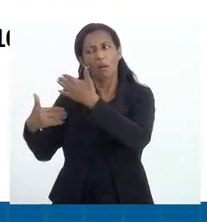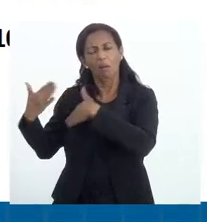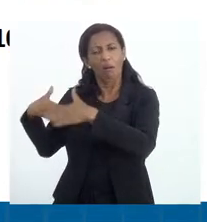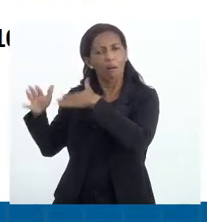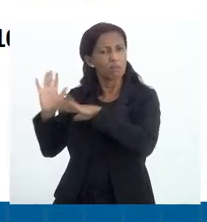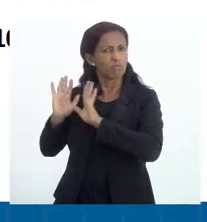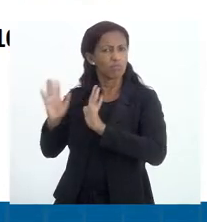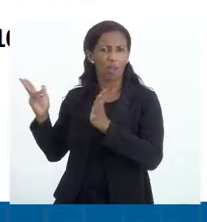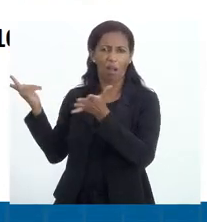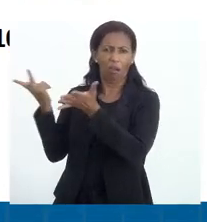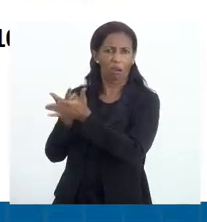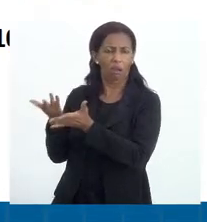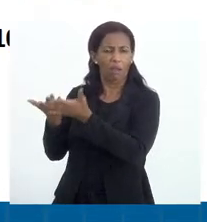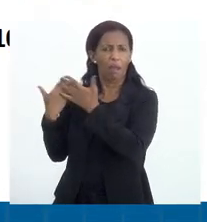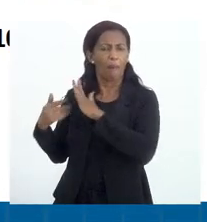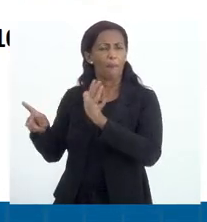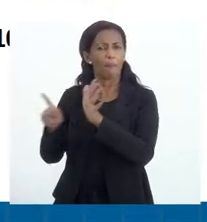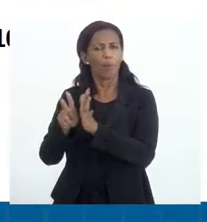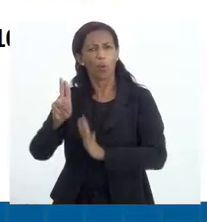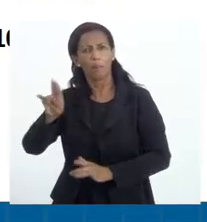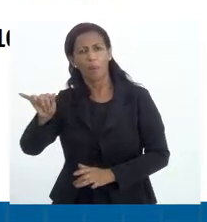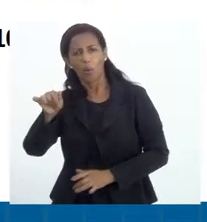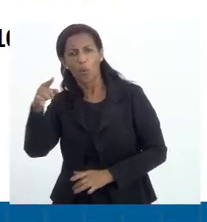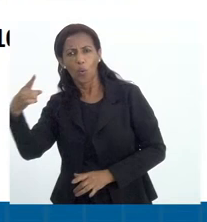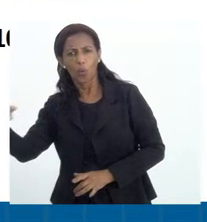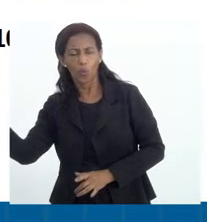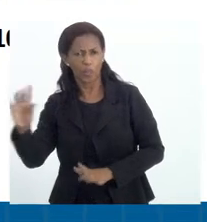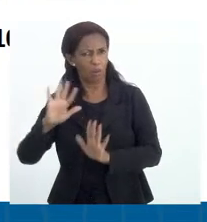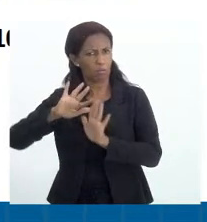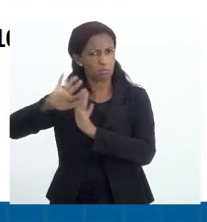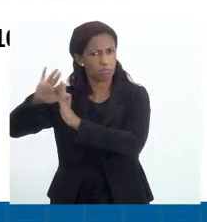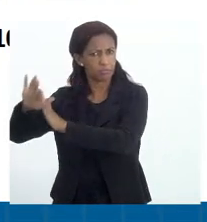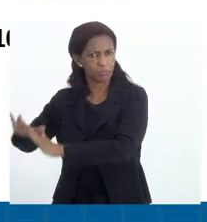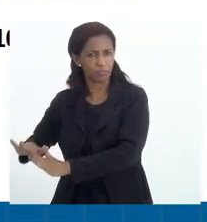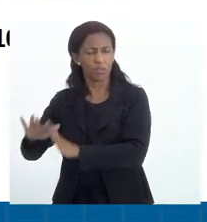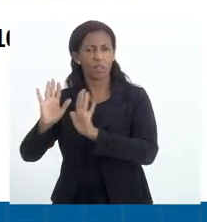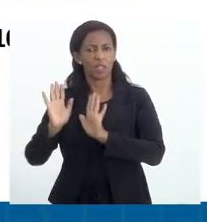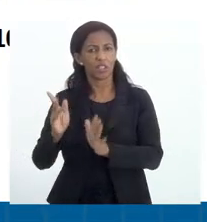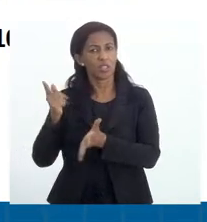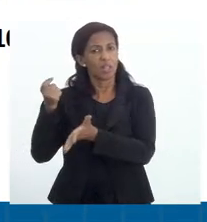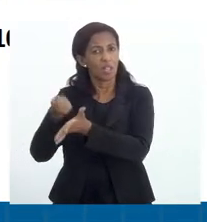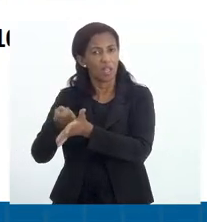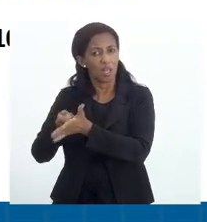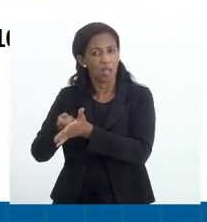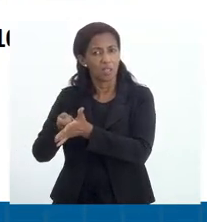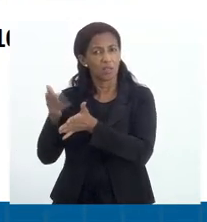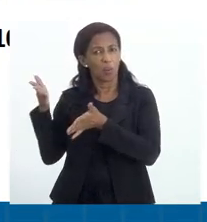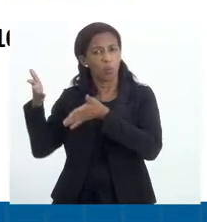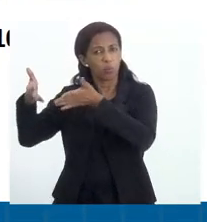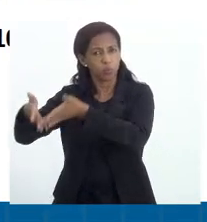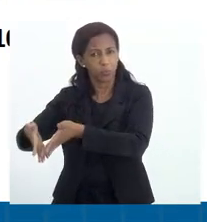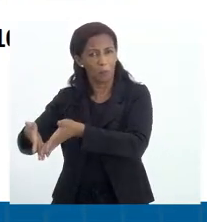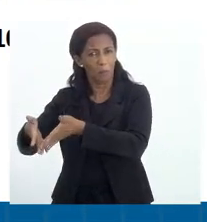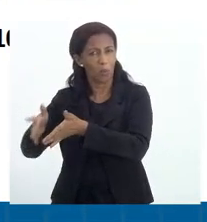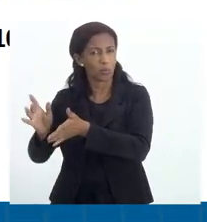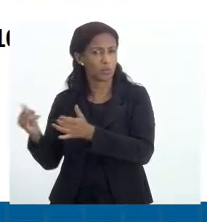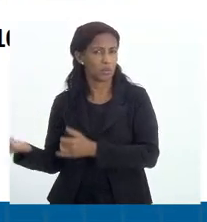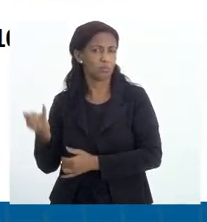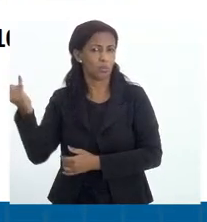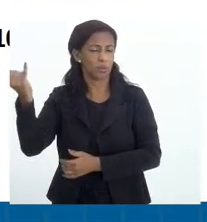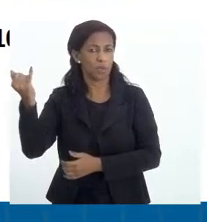no passado, que a própria União colocou despesas primárias correntes que haviam determinadas excepcionalizações, no